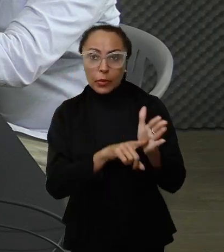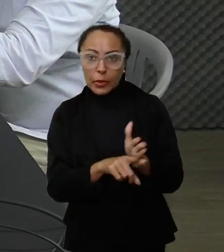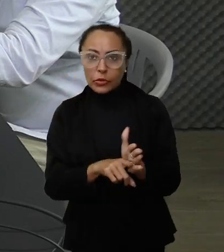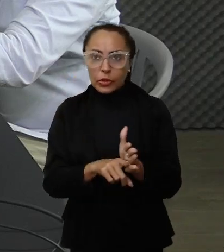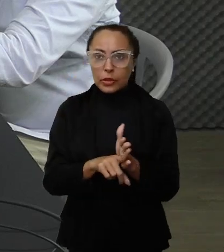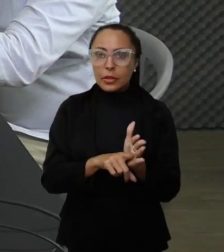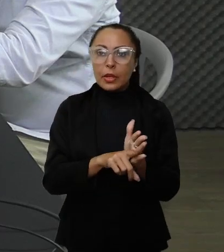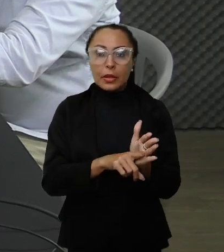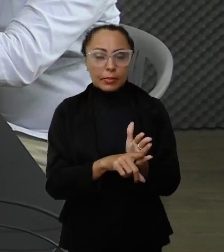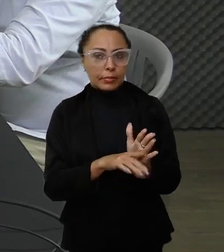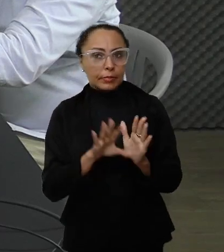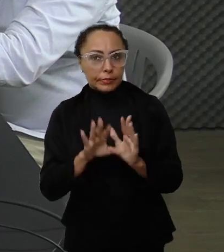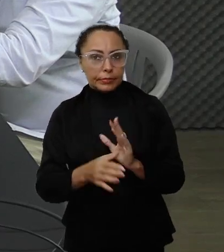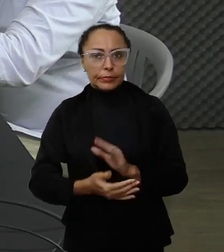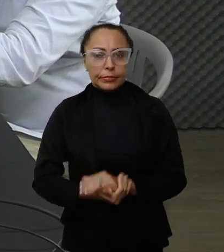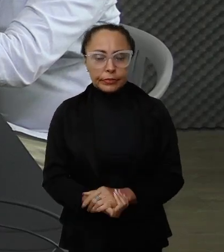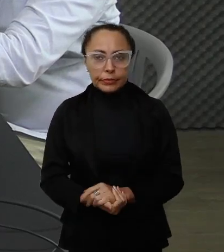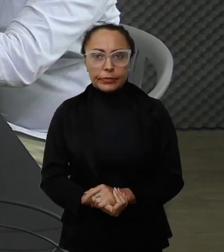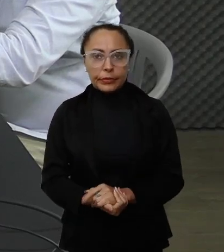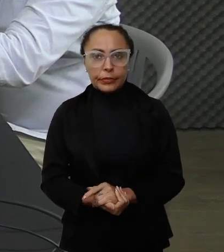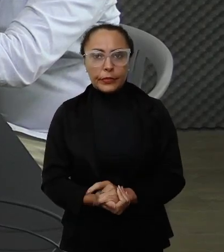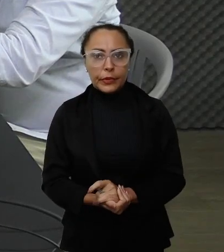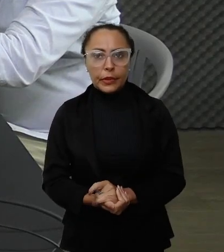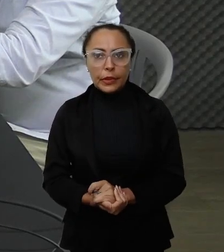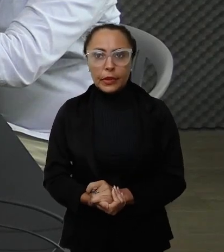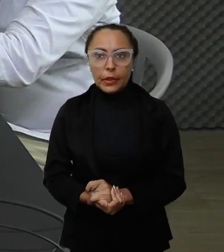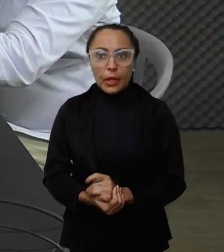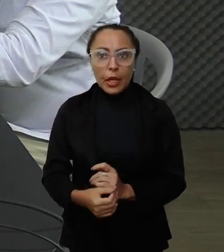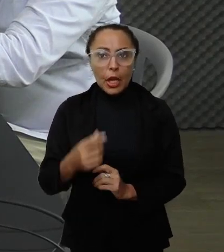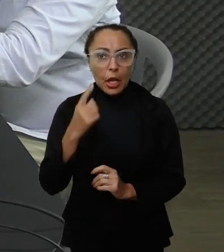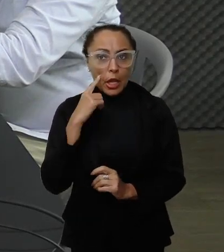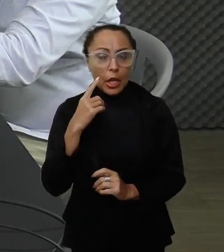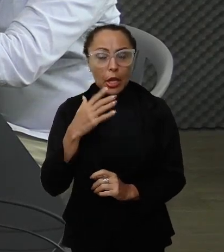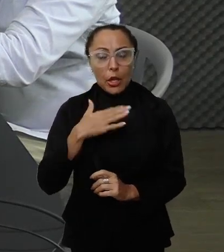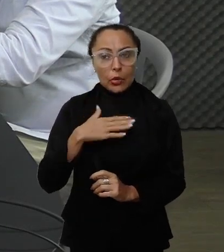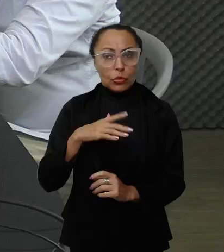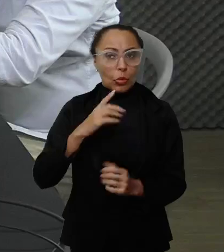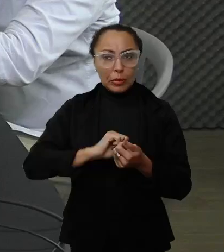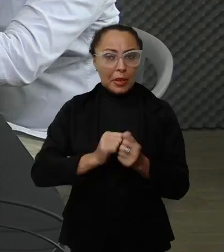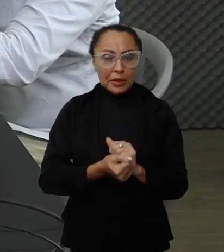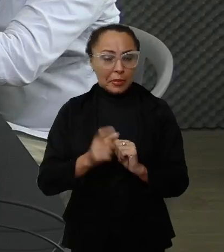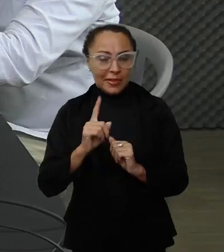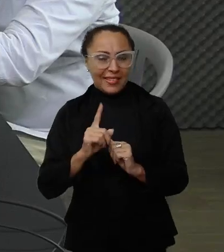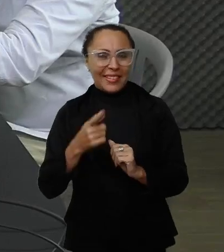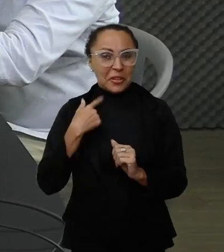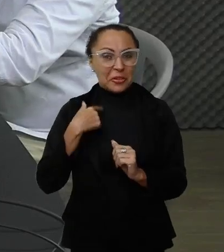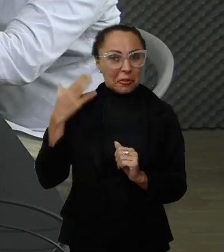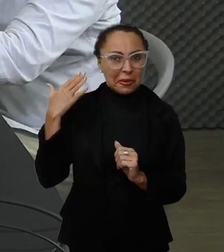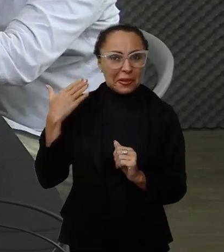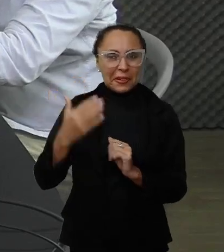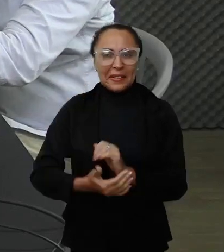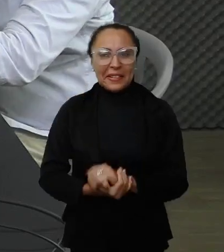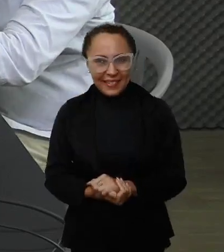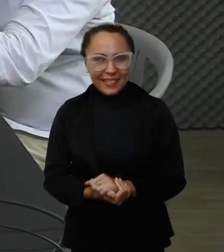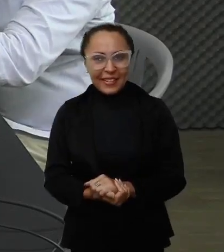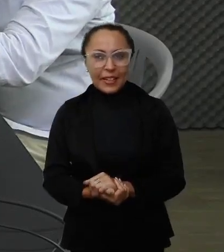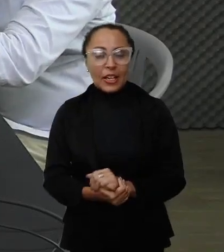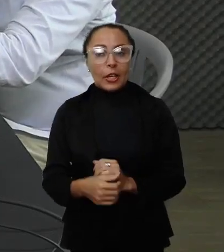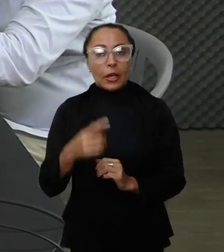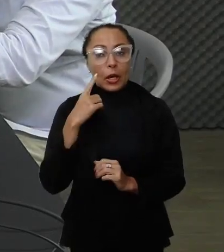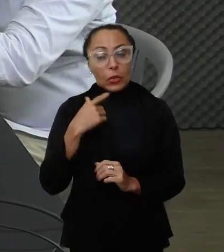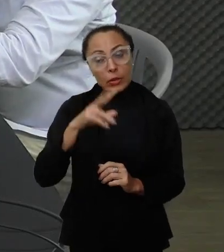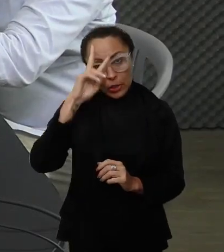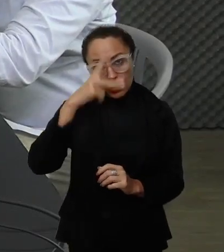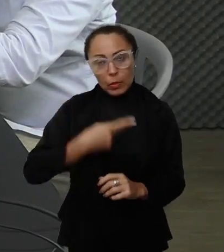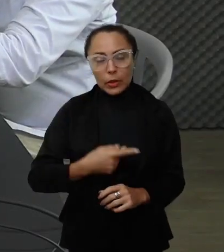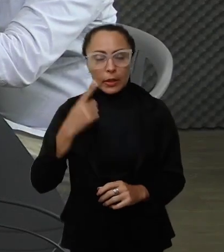duvido de jeito nenhum que não tem. Eu sou da moda antiga, não consigo Tem. me adaptar Eu acho que tantas o ferramentas. ser humano ele é